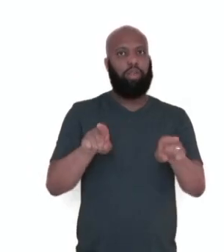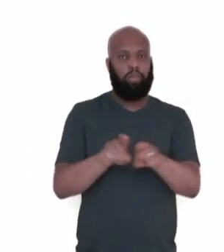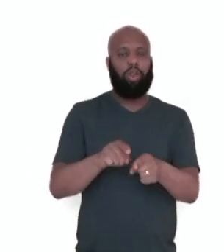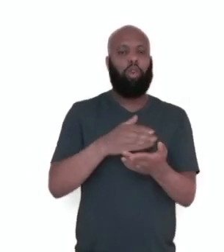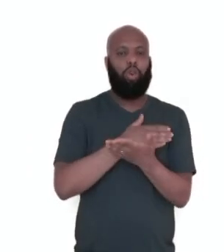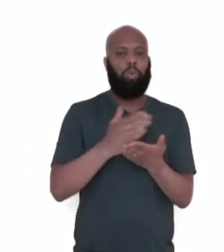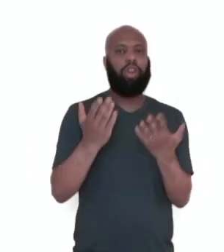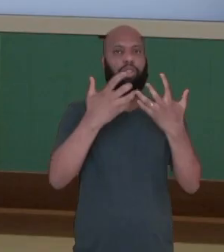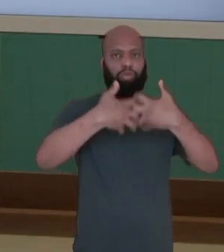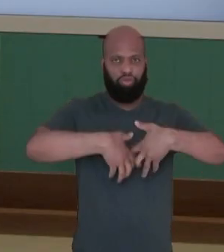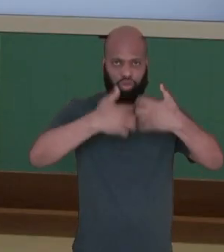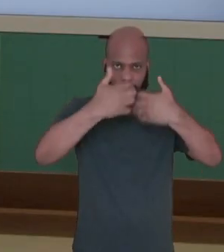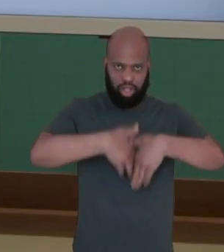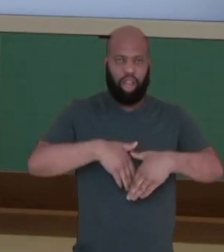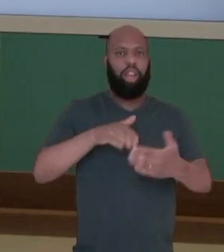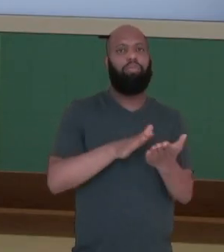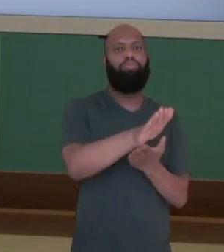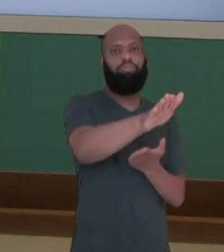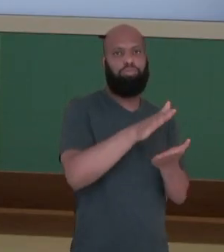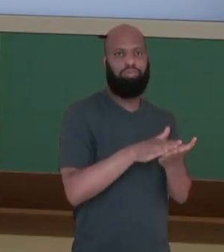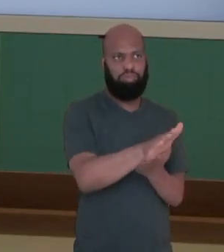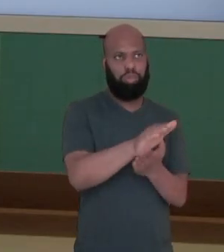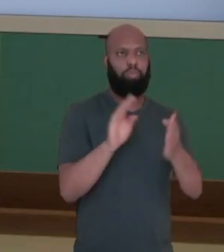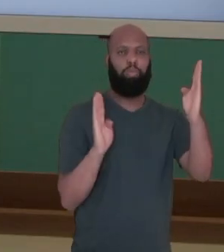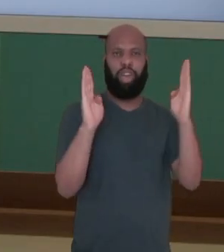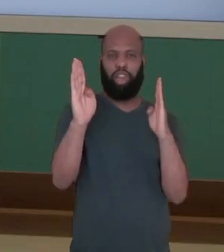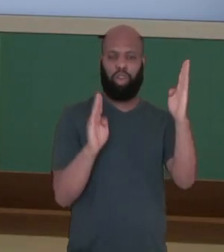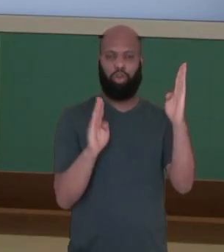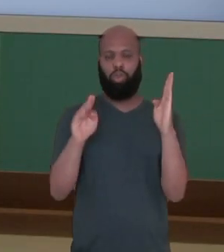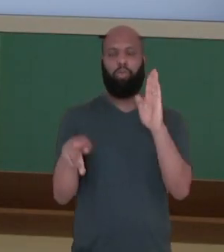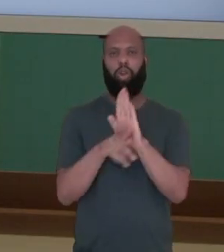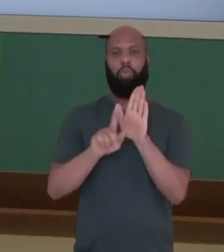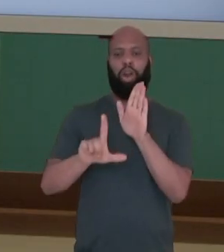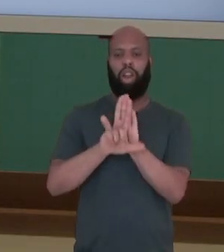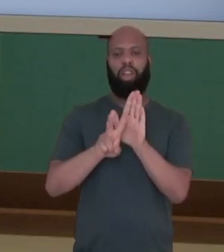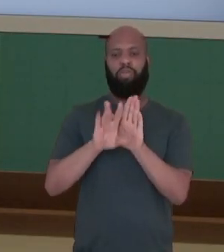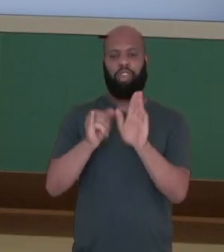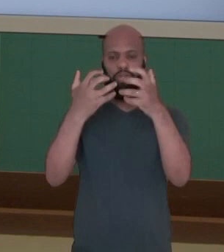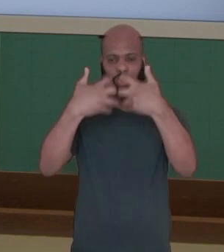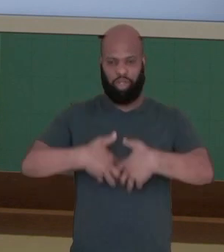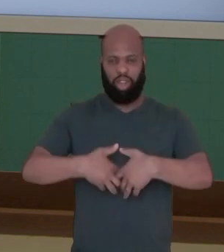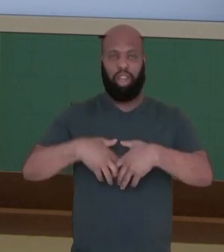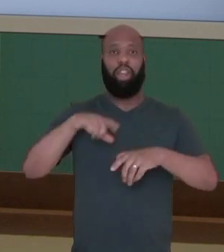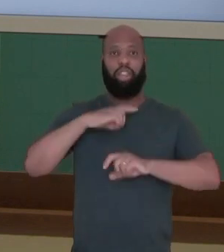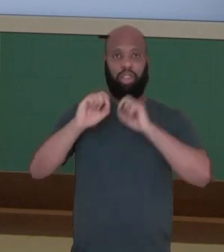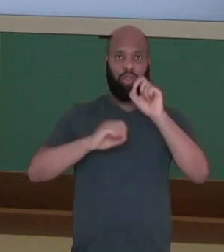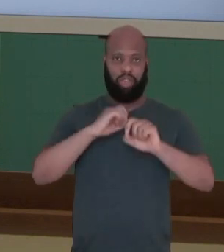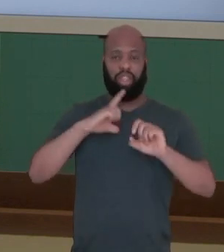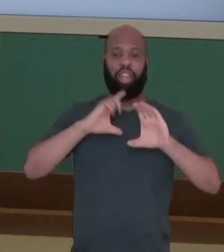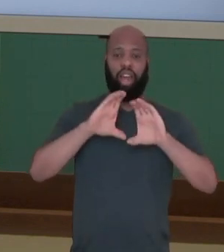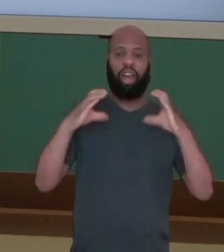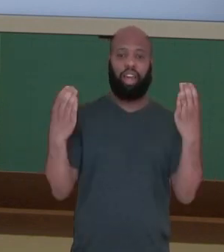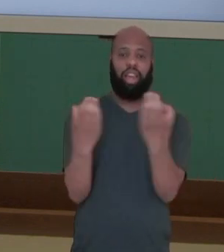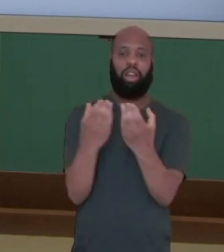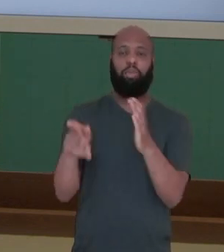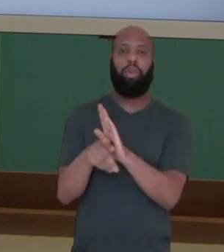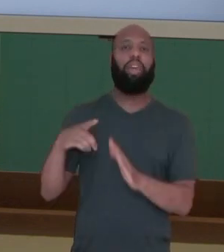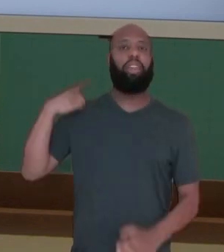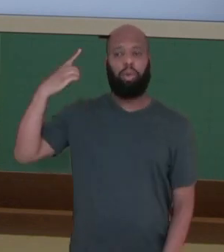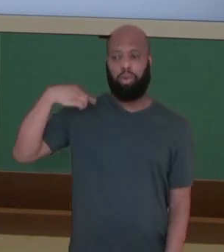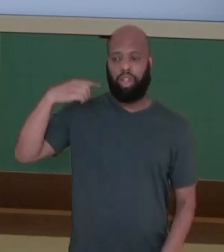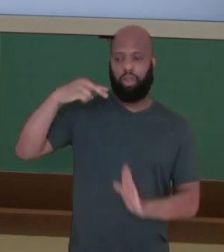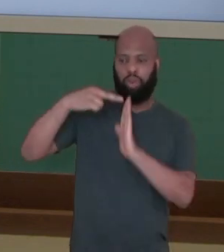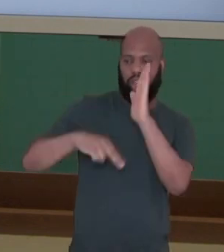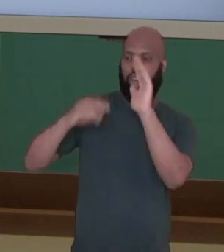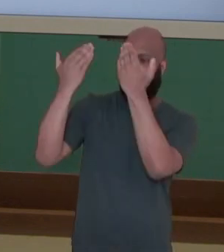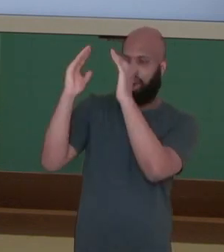sanção, promulgação, publicação e vigência da lei. Né? Então, a Câmara dos Deputados lê, analisa, né, um